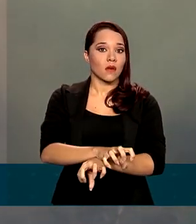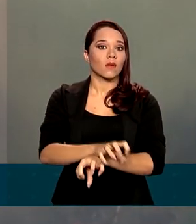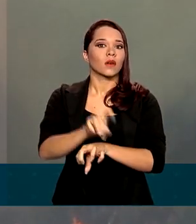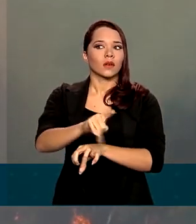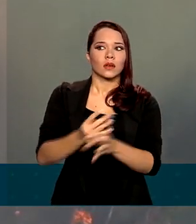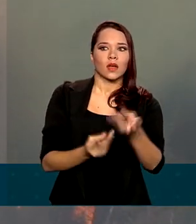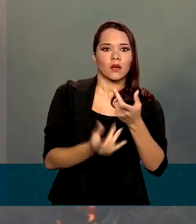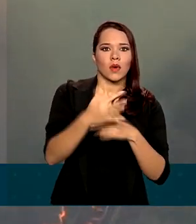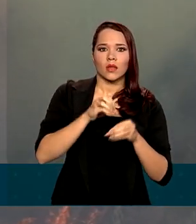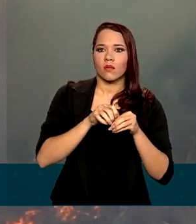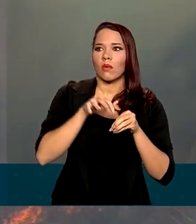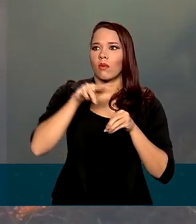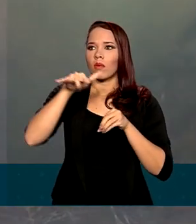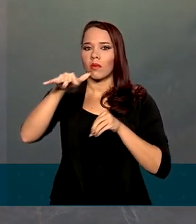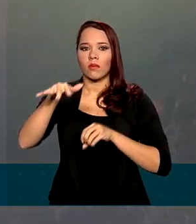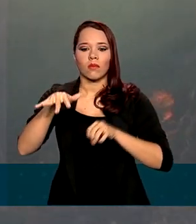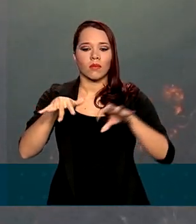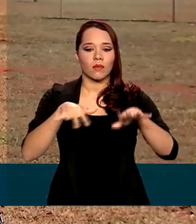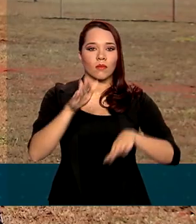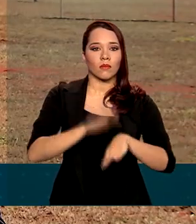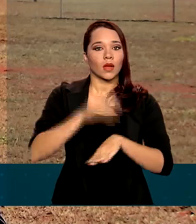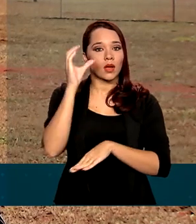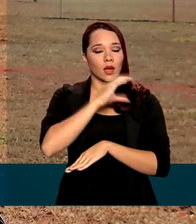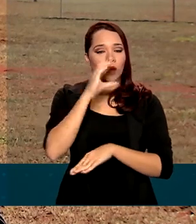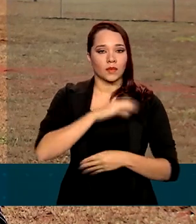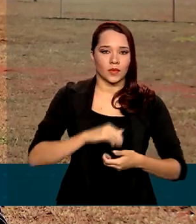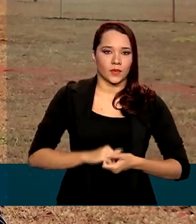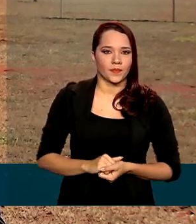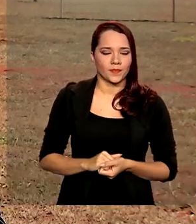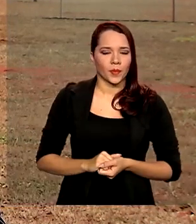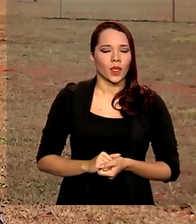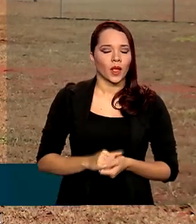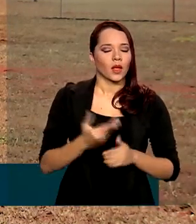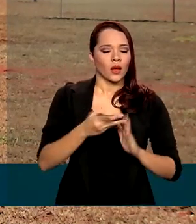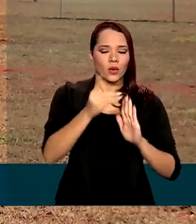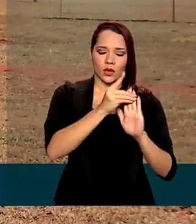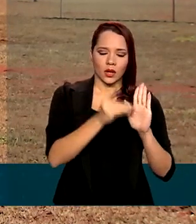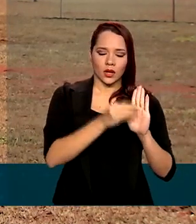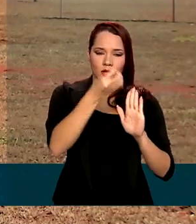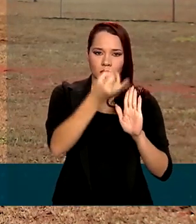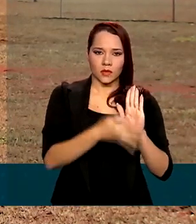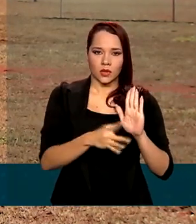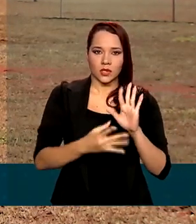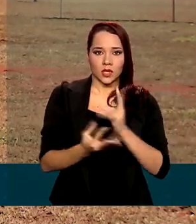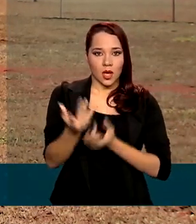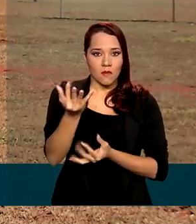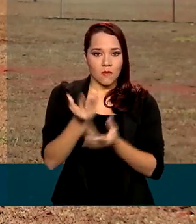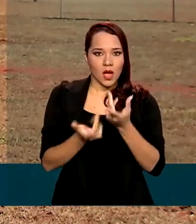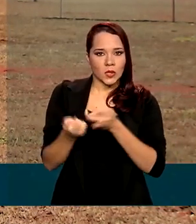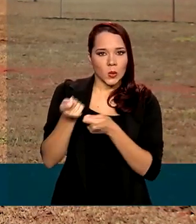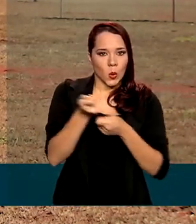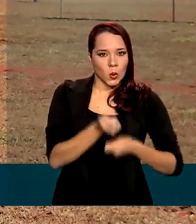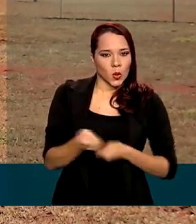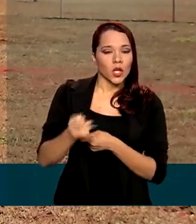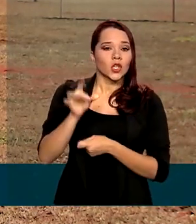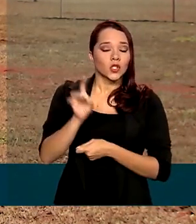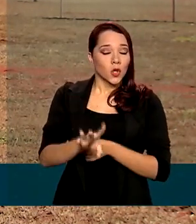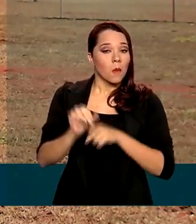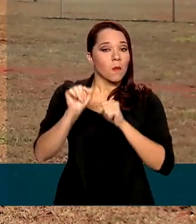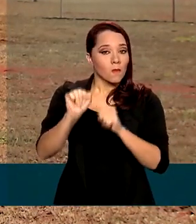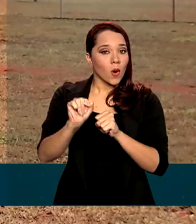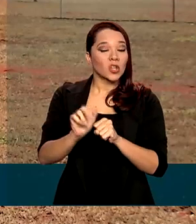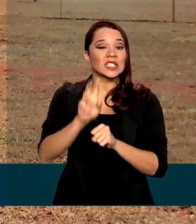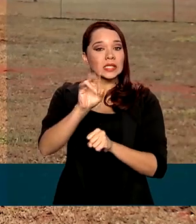queimadas se espalhem mais rapidamente. De acordo com o decreto, as queimadas controladas só poderão ser autorizadas